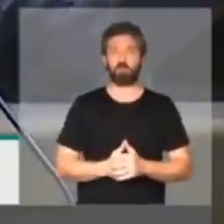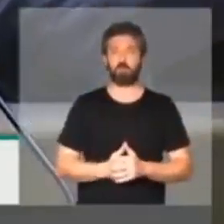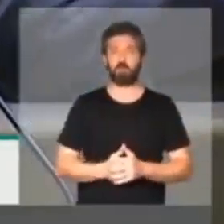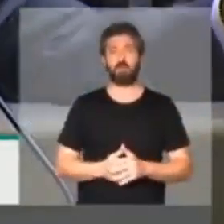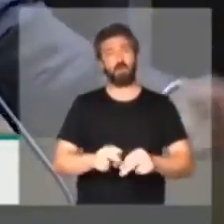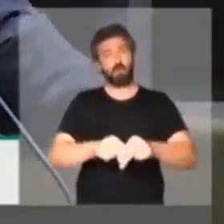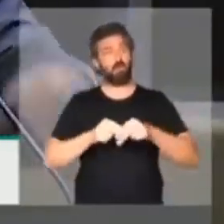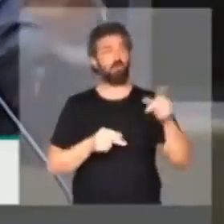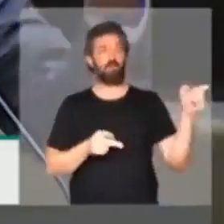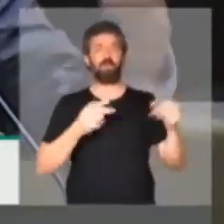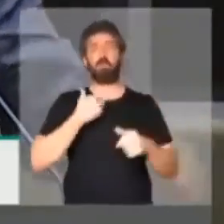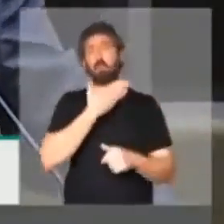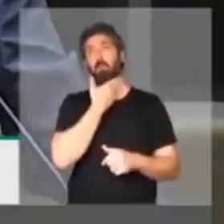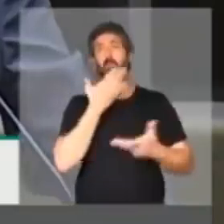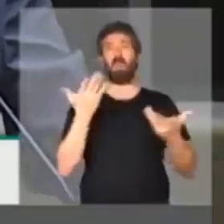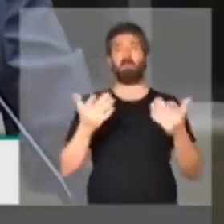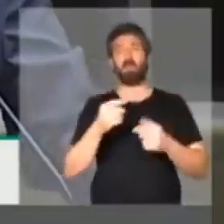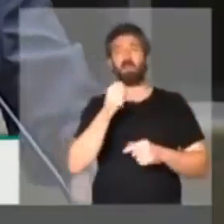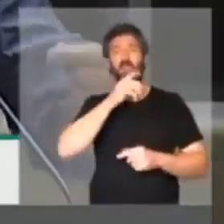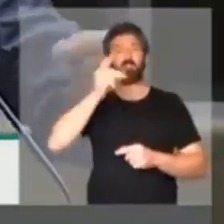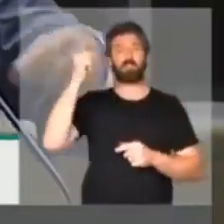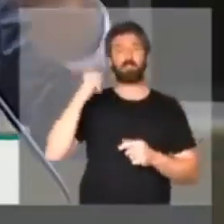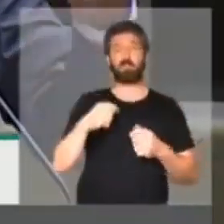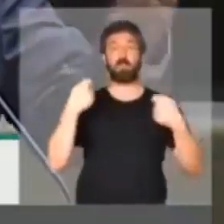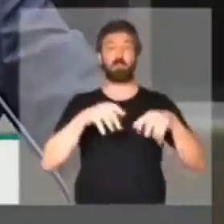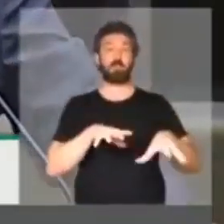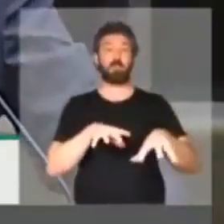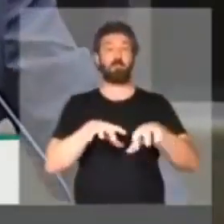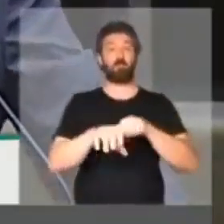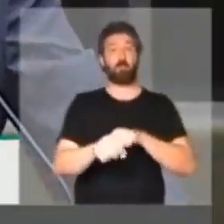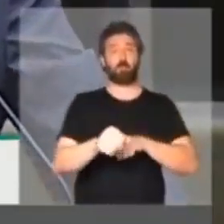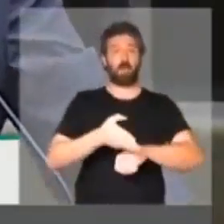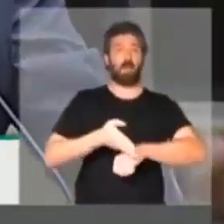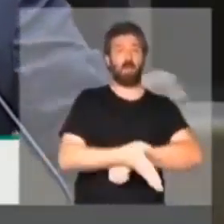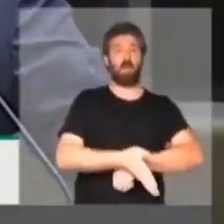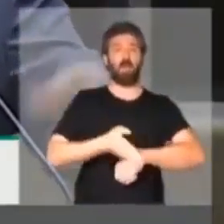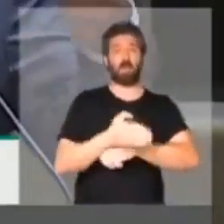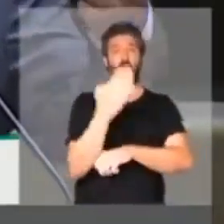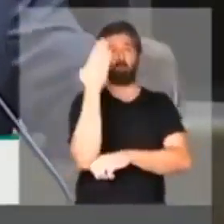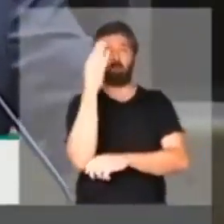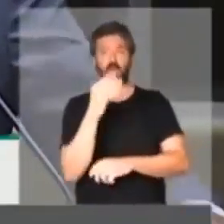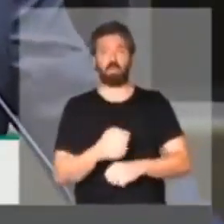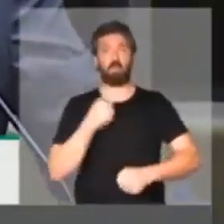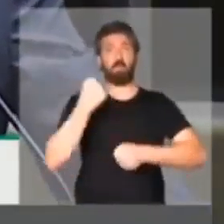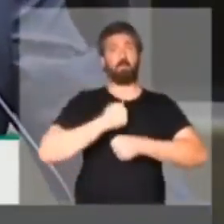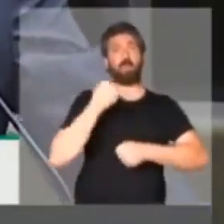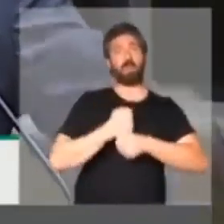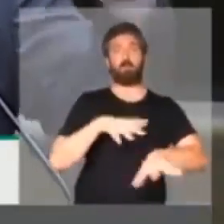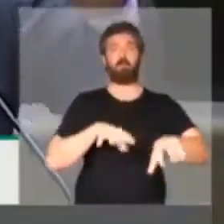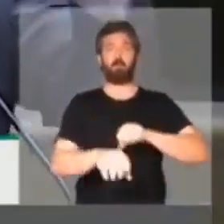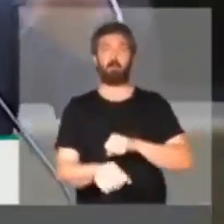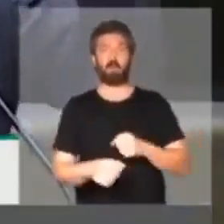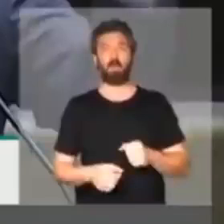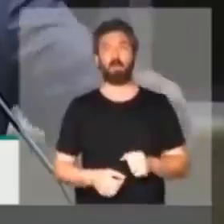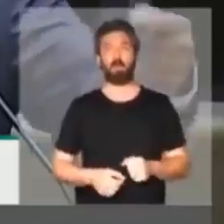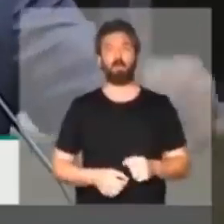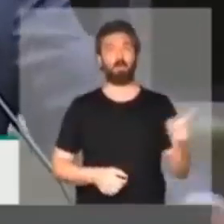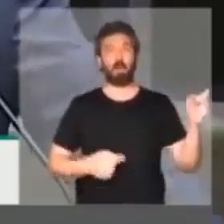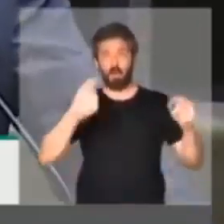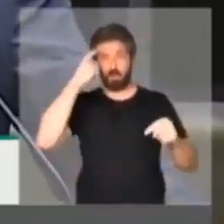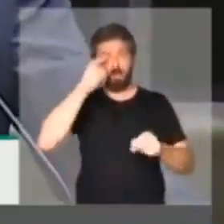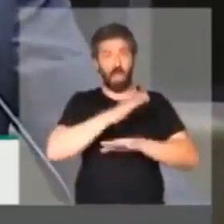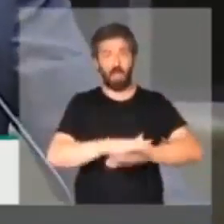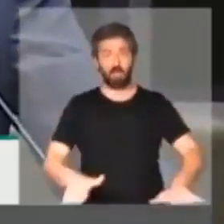por isso que ele veio com aquela conversa antiga. Tem que formar marceneiro, tem que formar pedreiro, porque é isso que eles